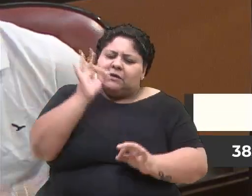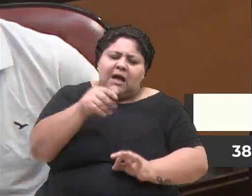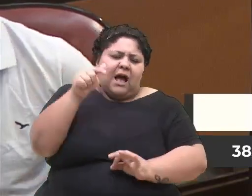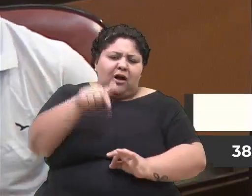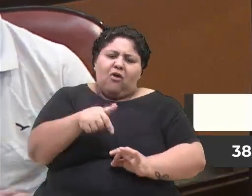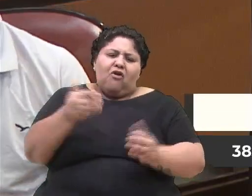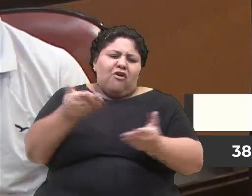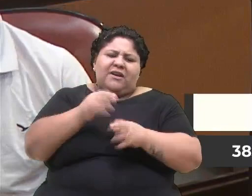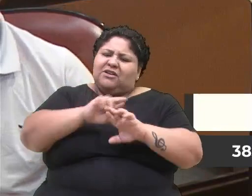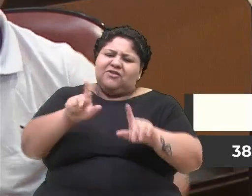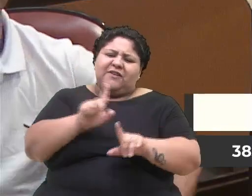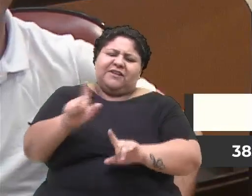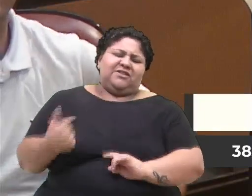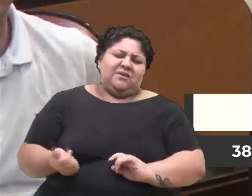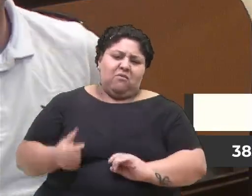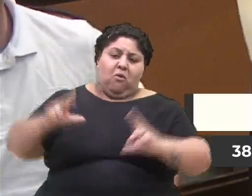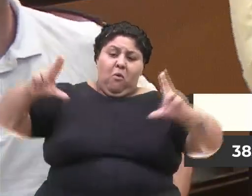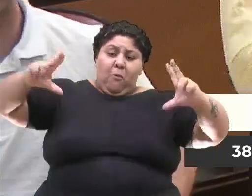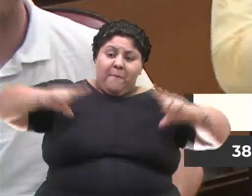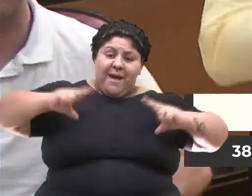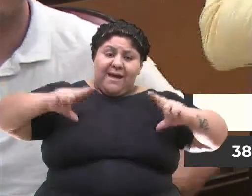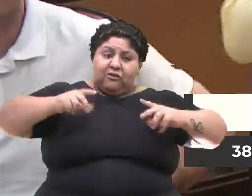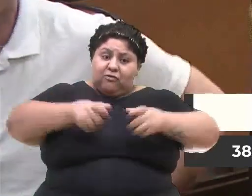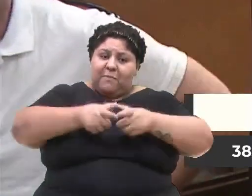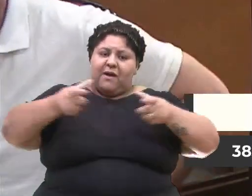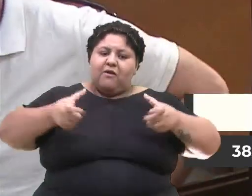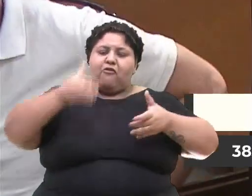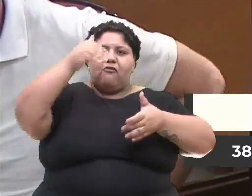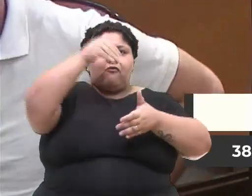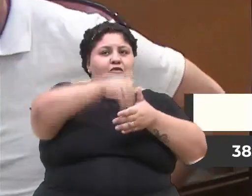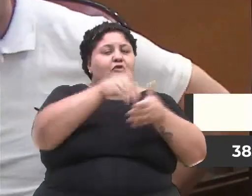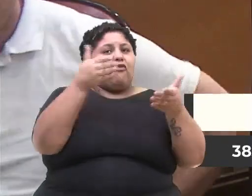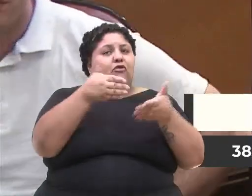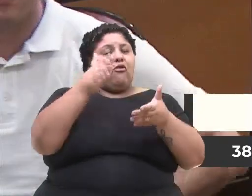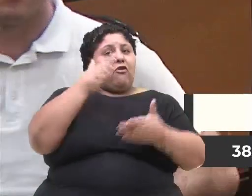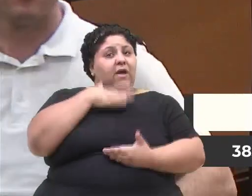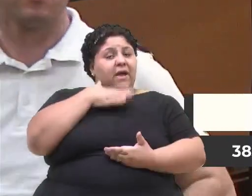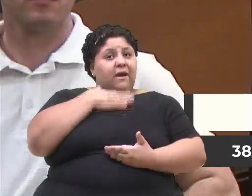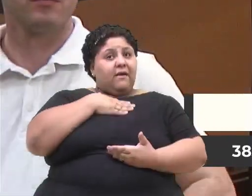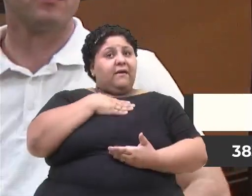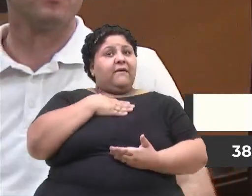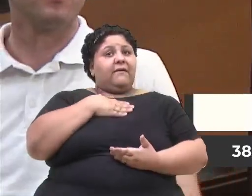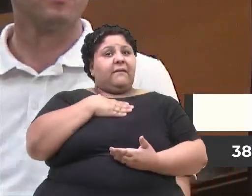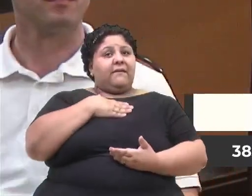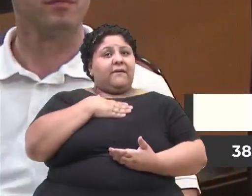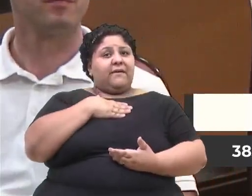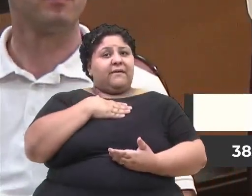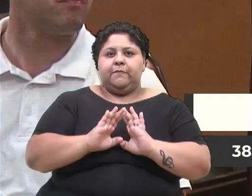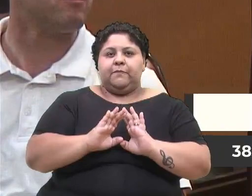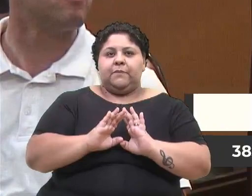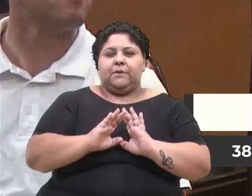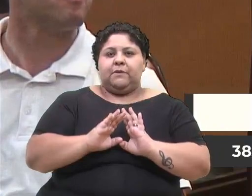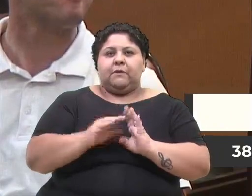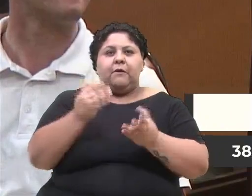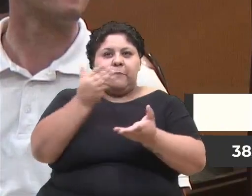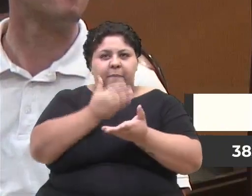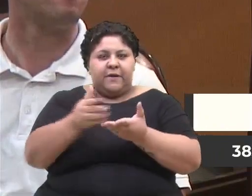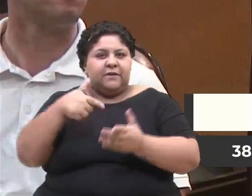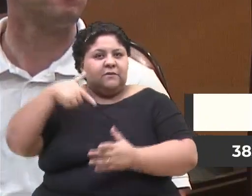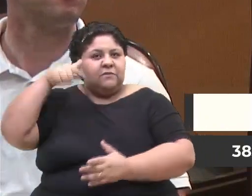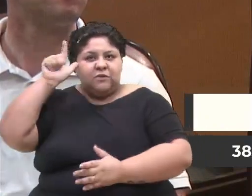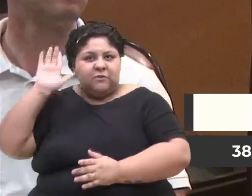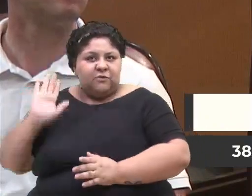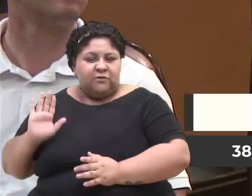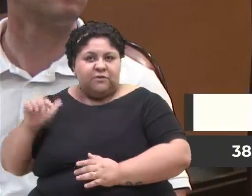o mérito é muito maior. Então o voto de hoje deste vereador não é de A ou do B de base,